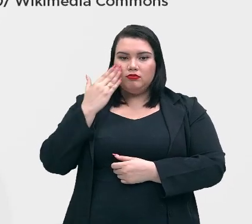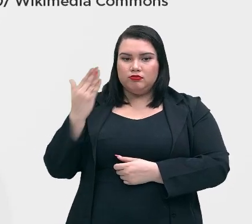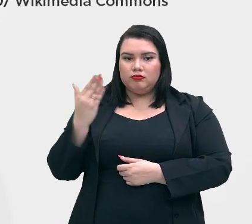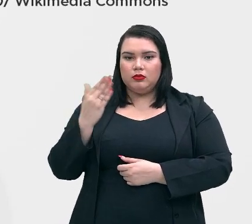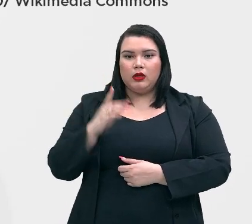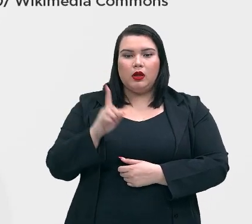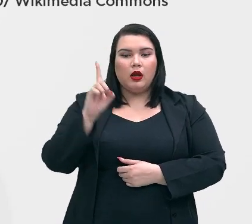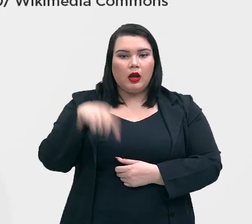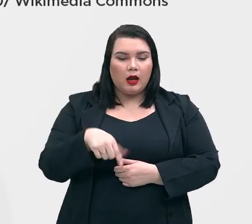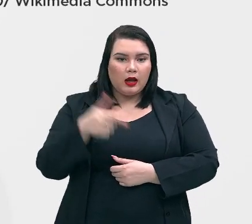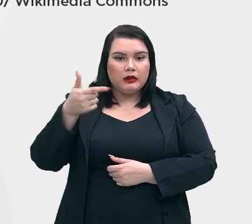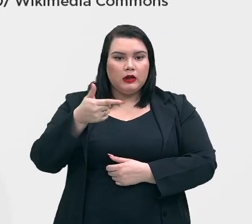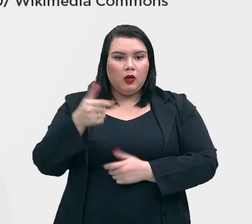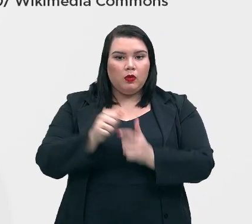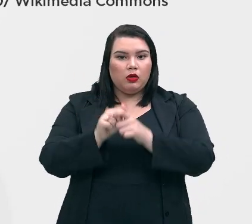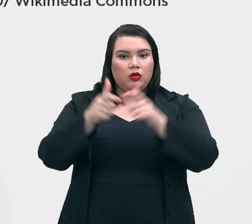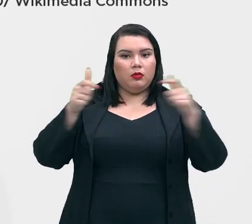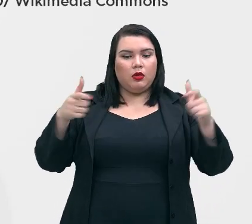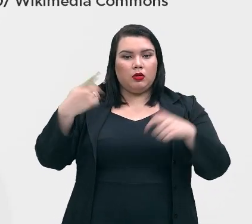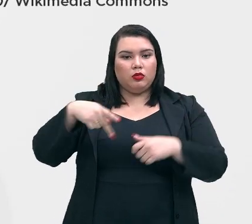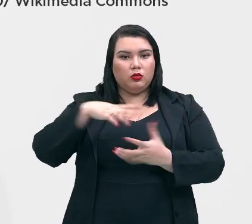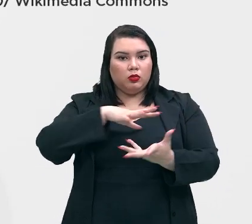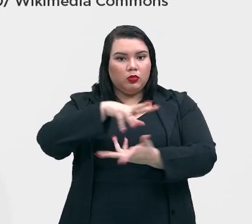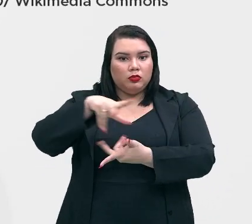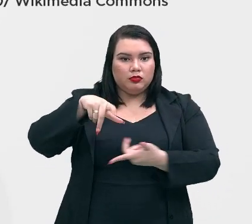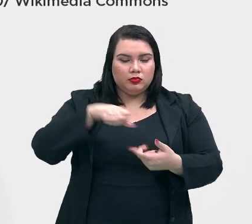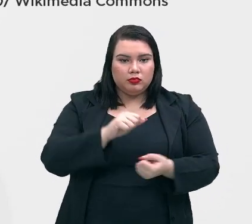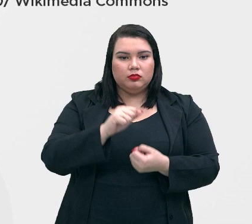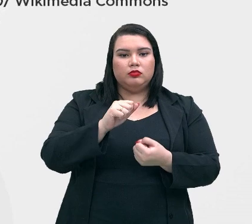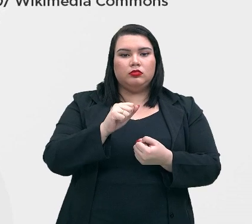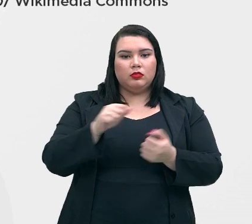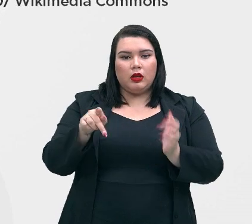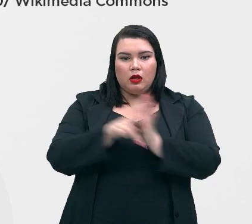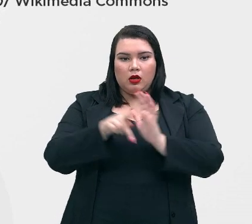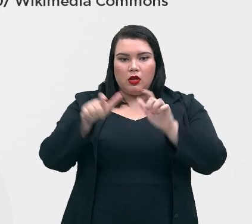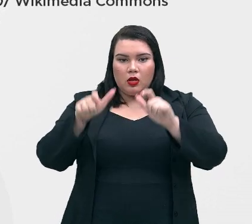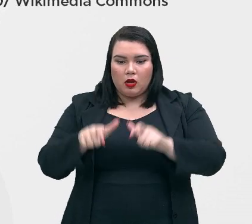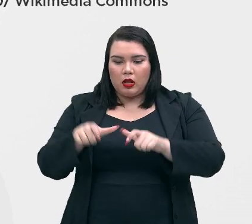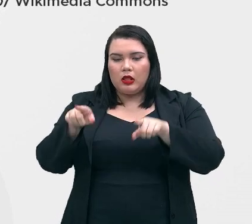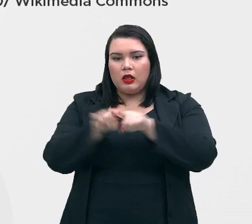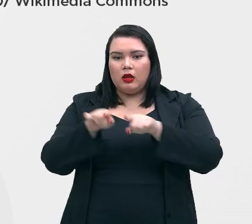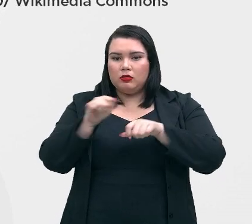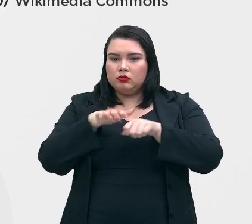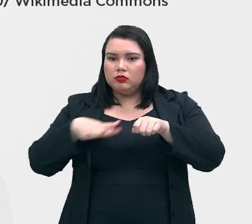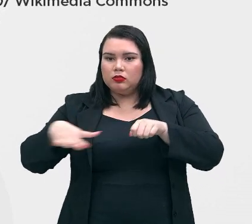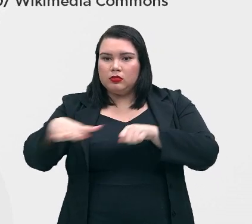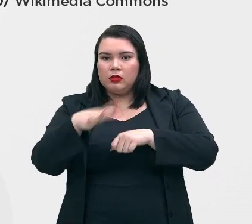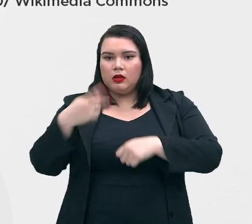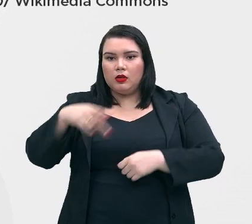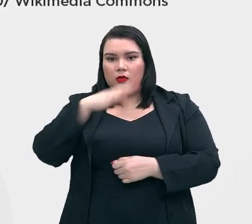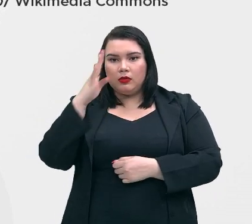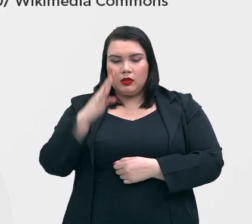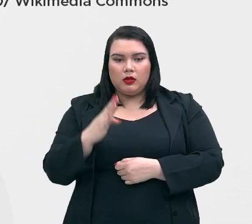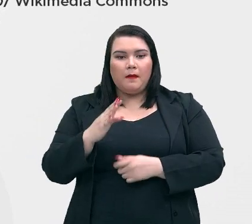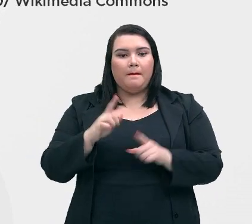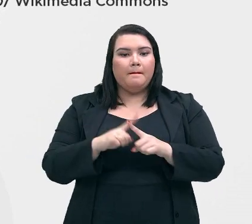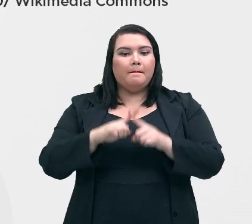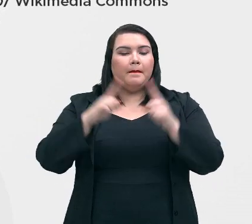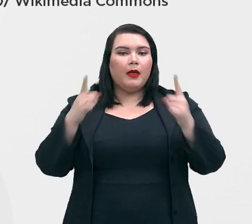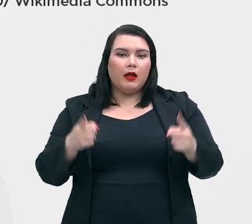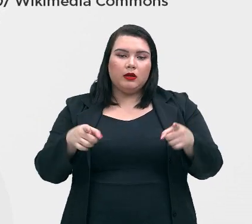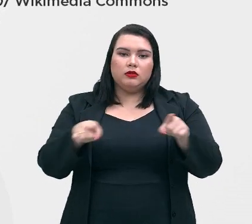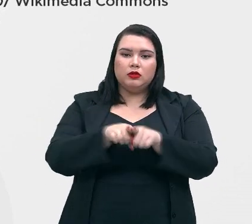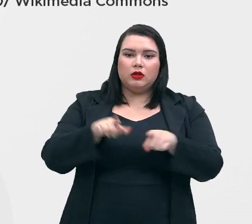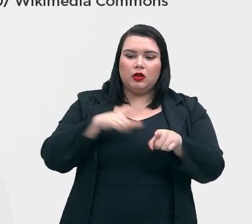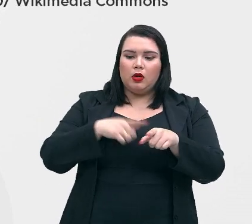que vai ser a segunda maior do mundo. E mais da metade aí da sua superfície vai também se encontrar em território brasileiro, mas também está